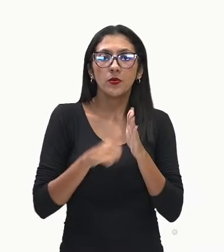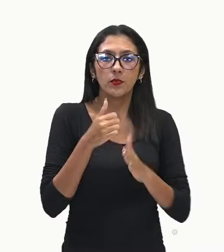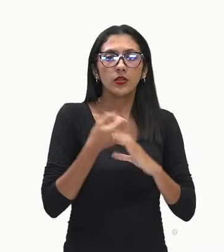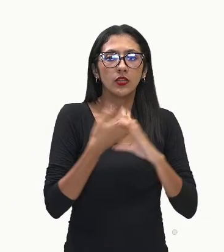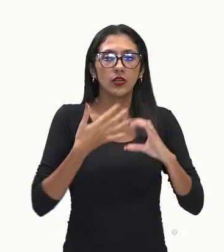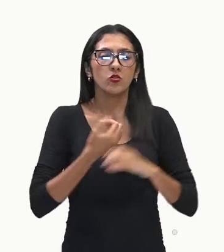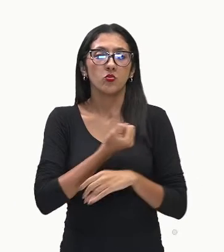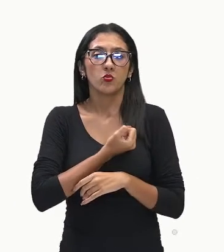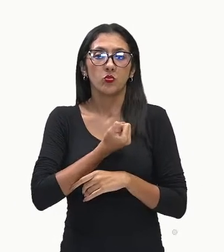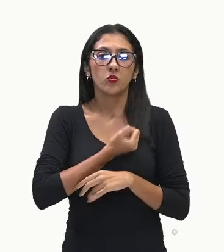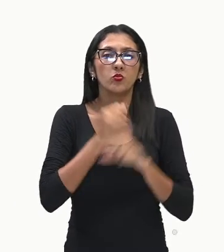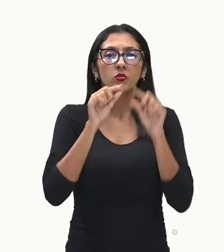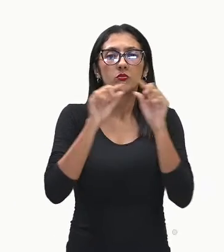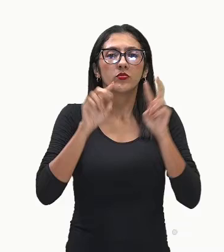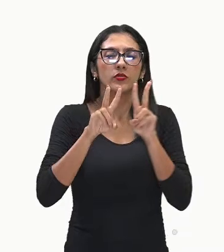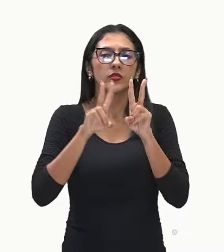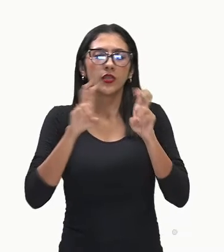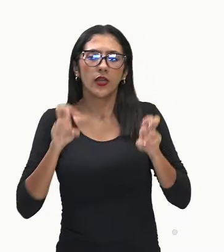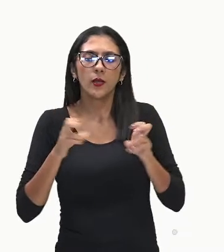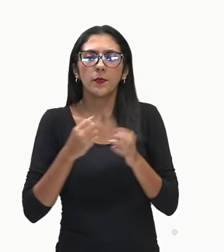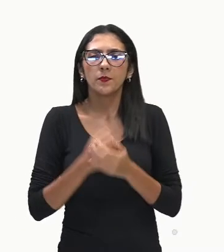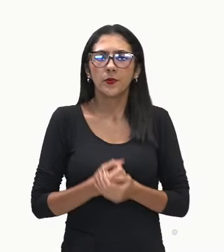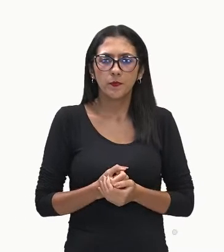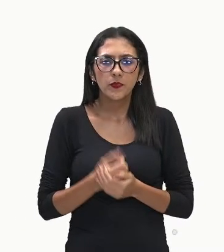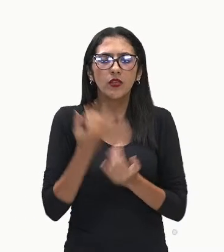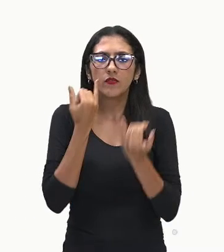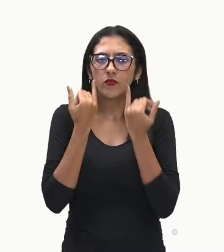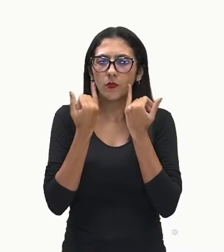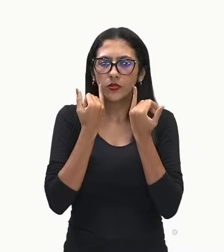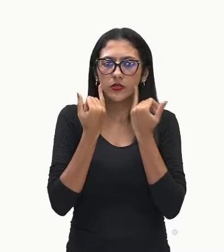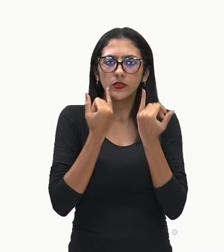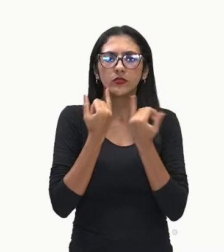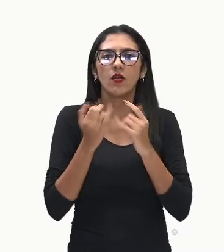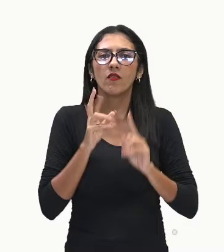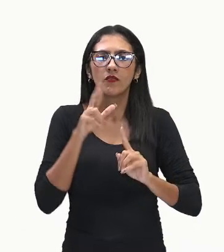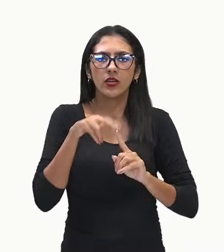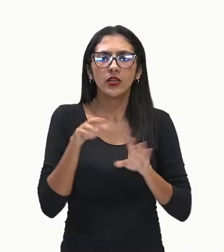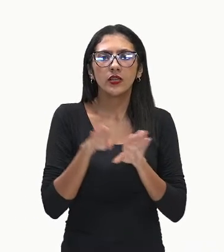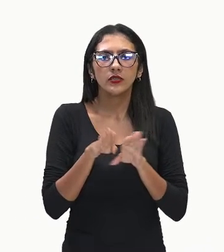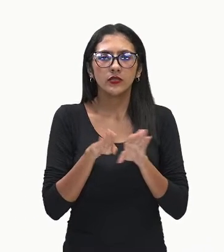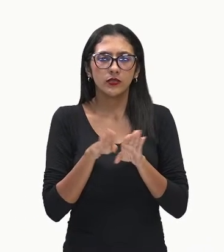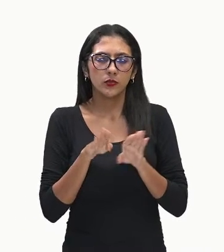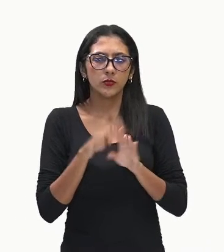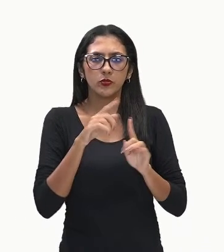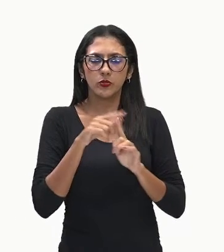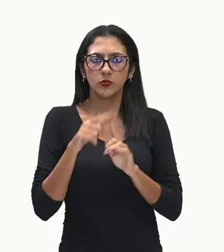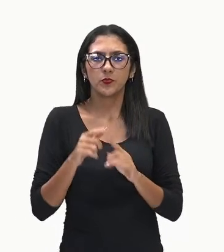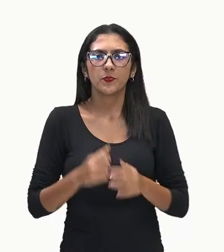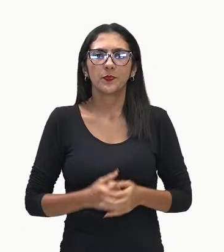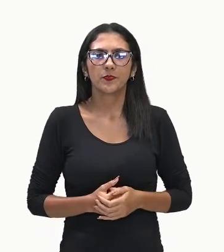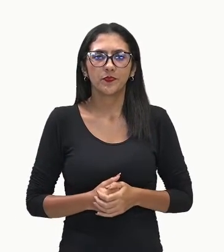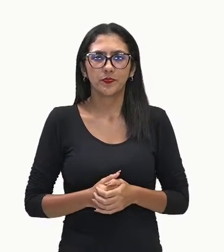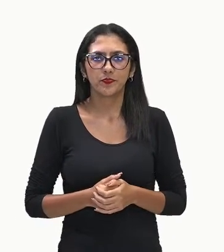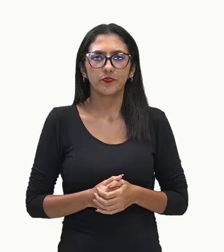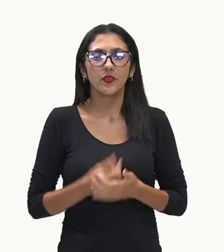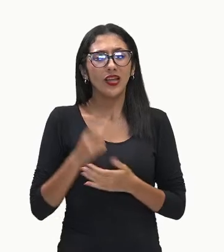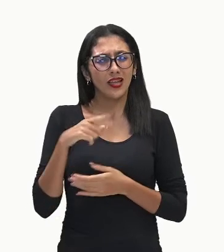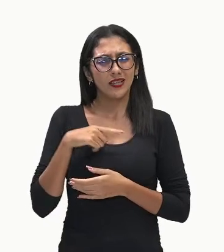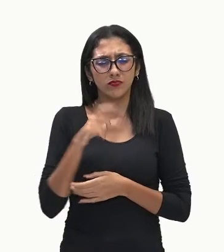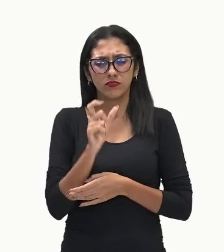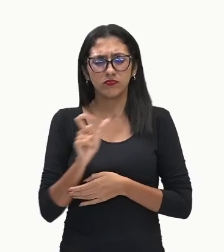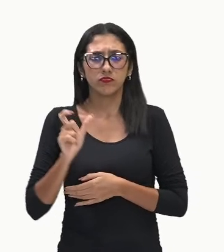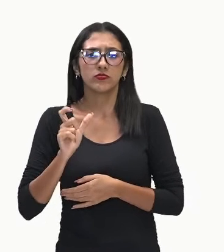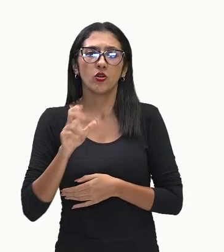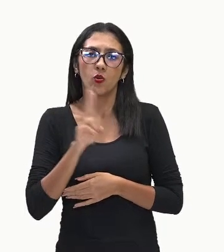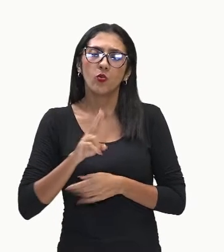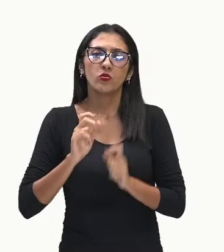título, fonte, nota e chamada. O gráfico também, pessoal, é também conhecido muito pelas empresas